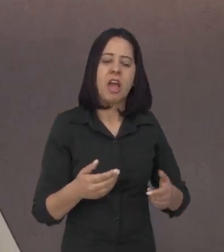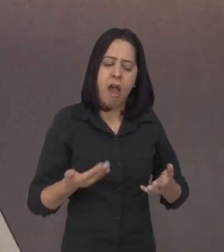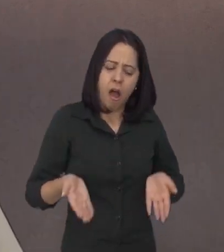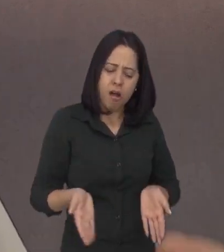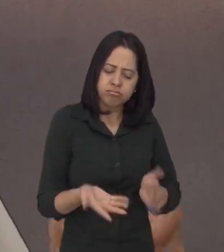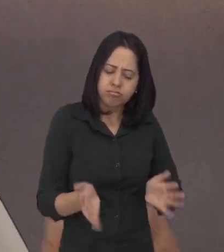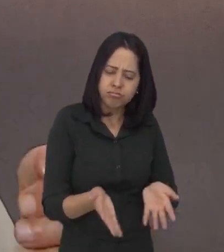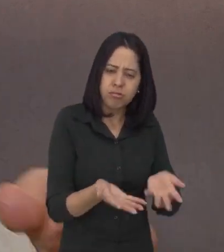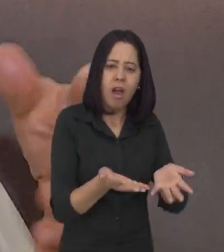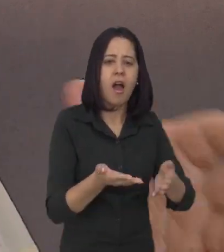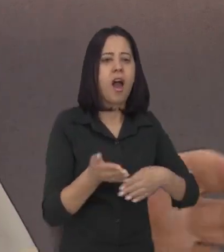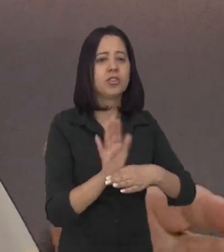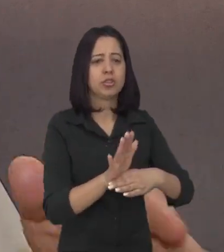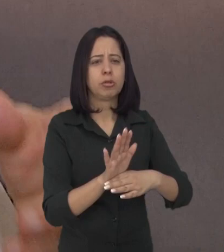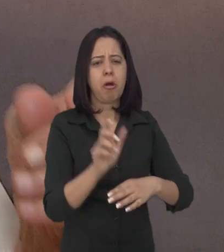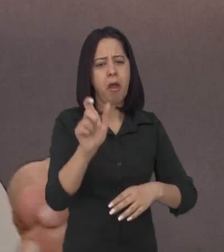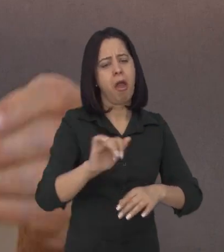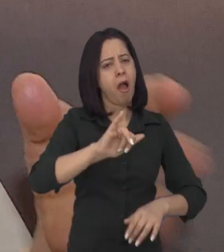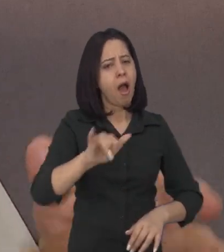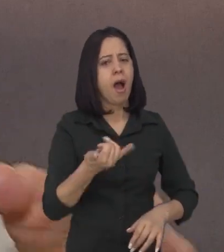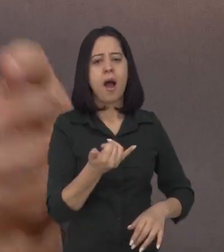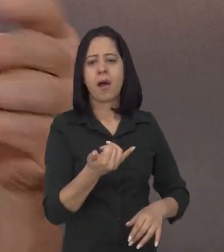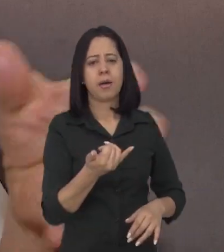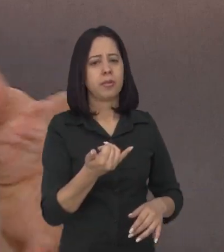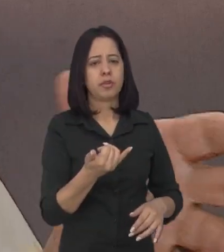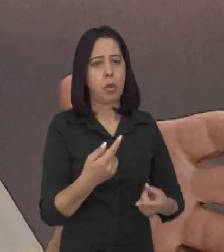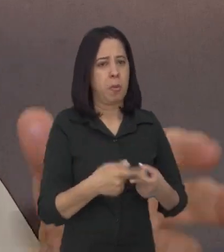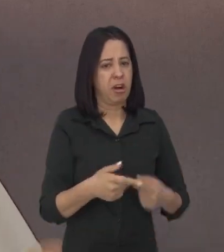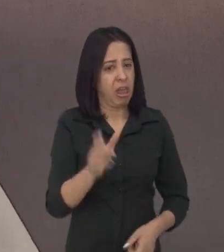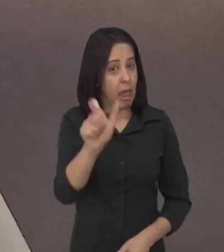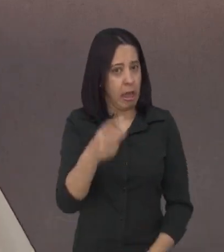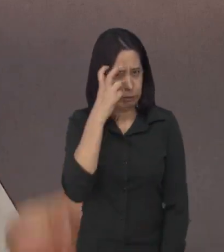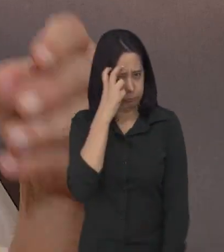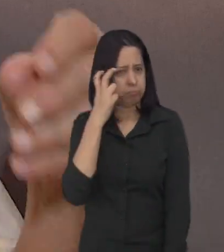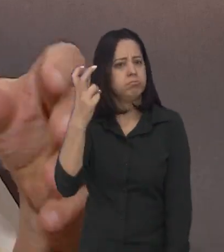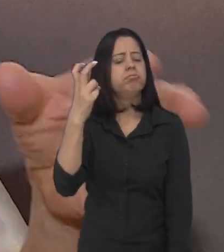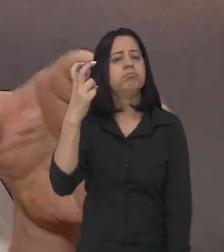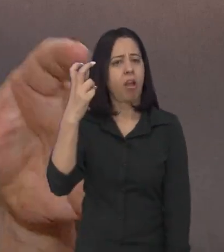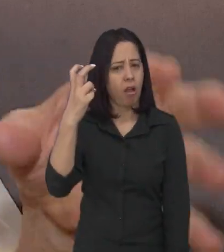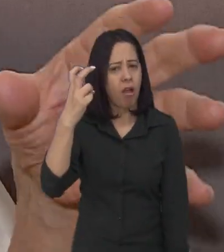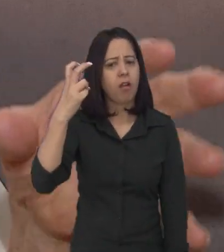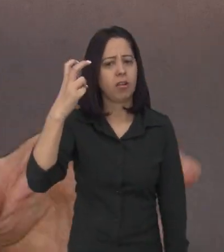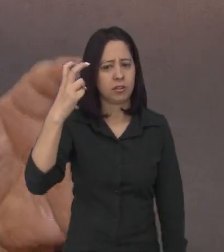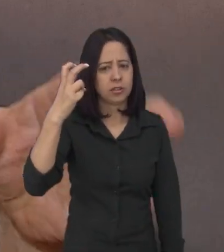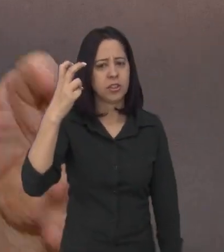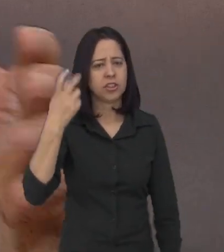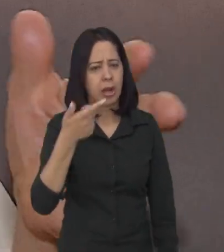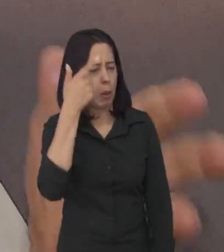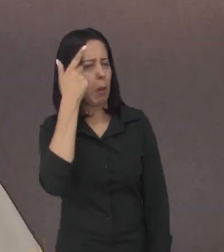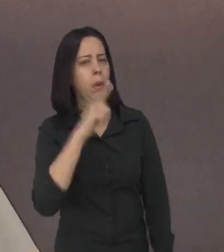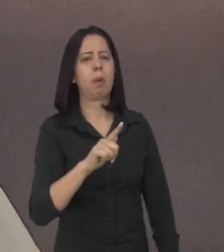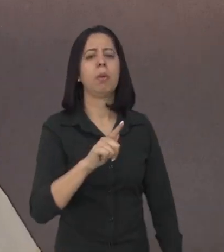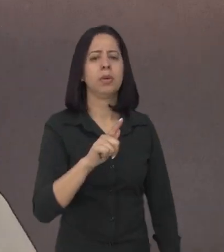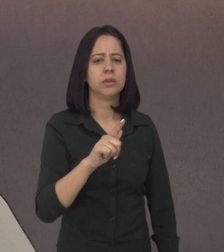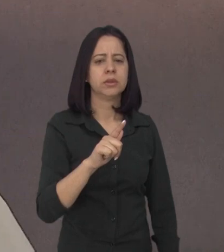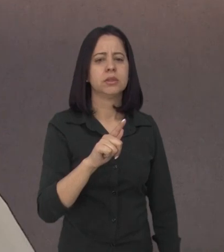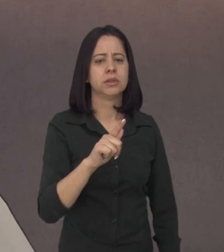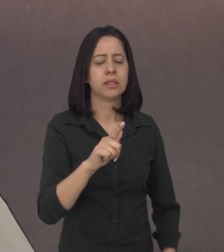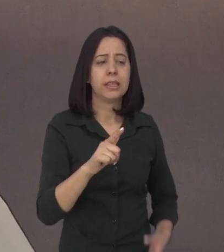era desenvolvido, e ele aproveitou isso aí, certo? E ele era muito inteligente, certo? Mas ele conseguiu